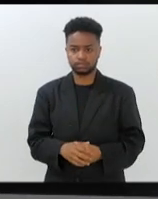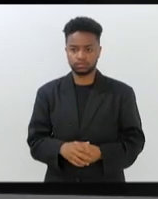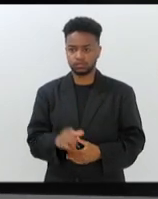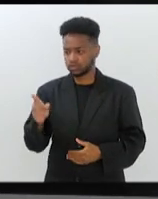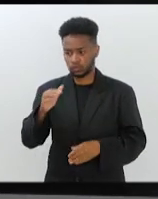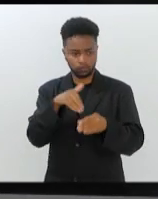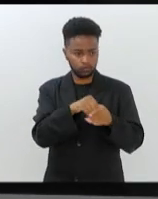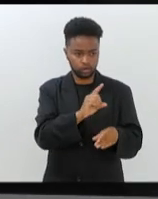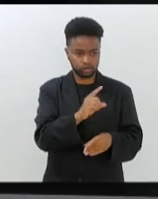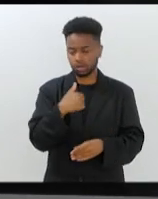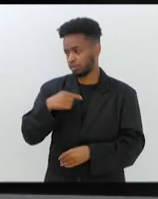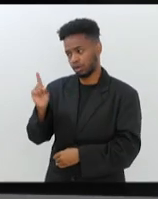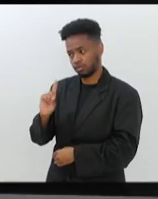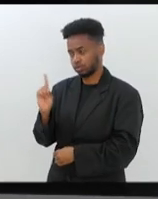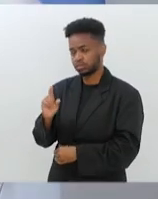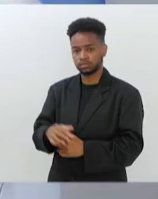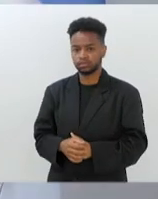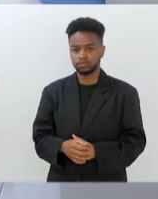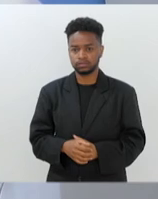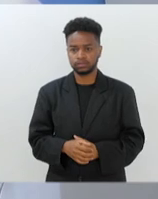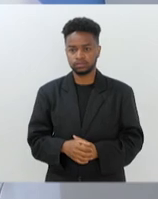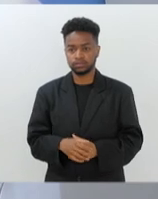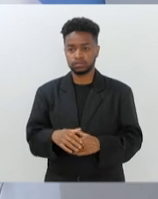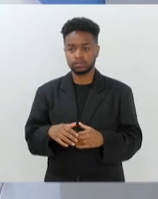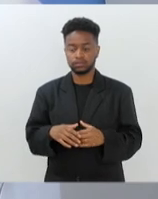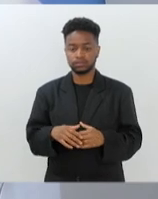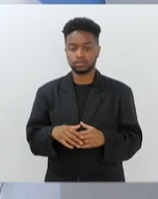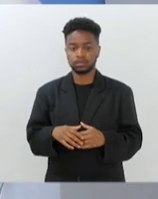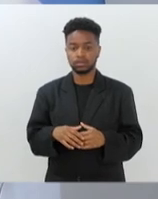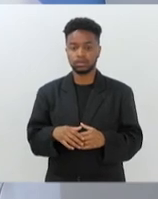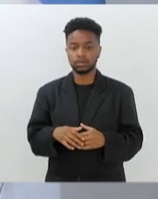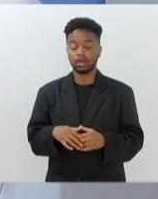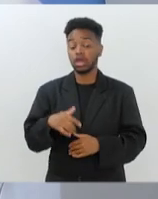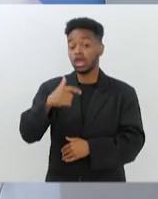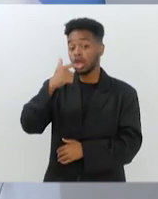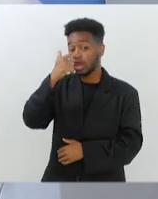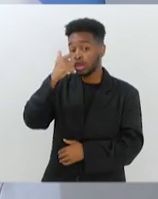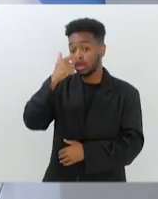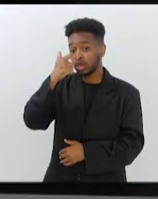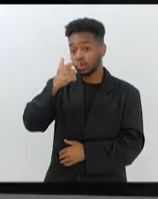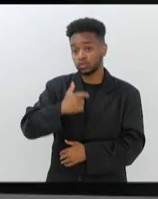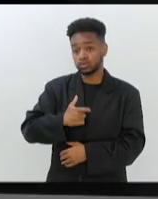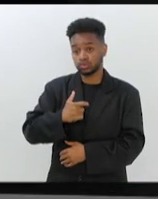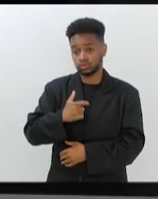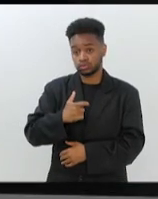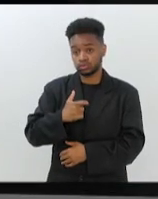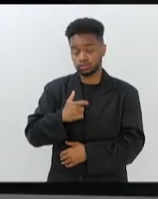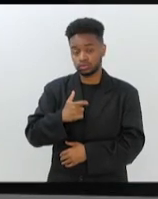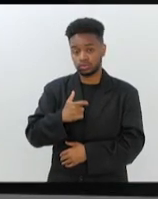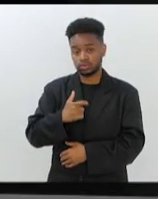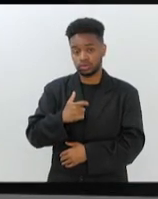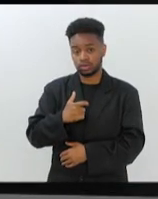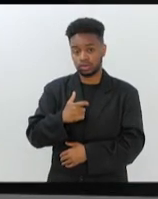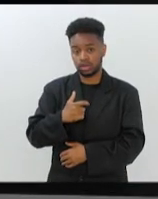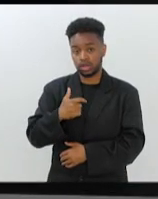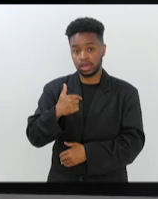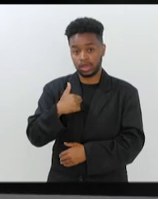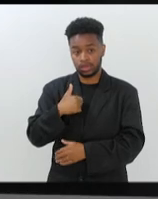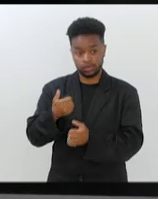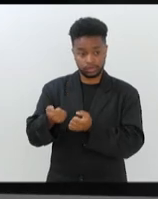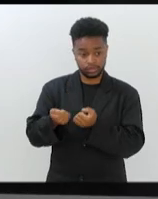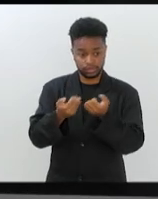não vota então a senhora não é que Def eu eu sou que levo